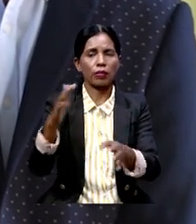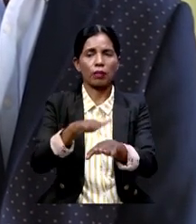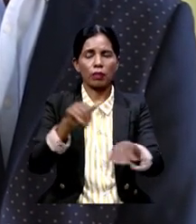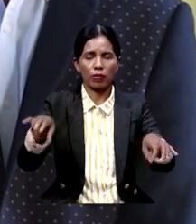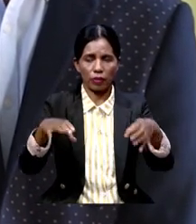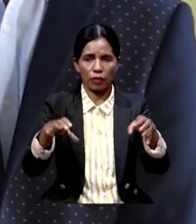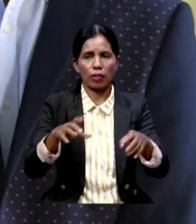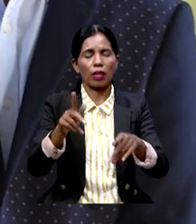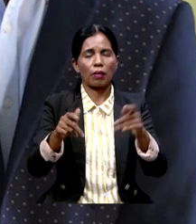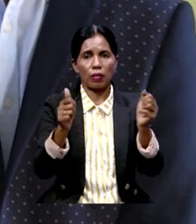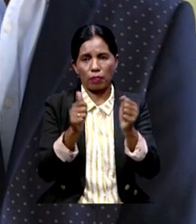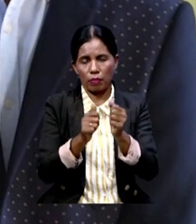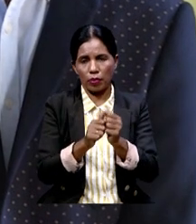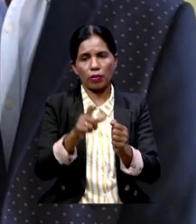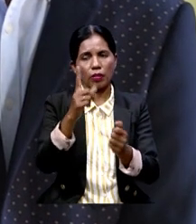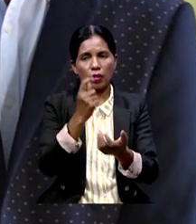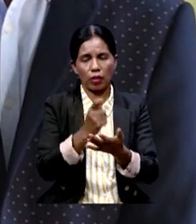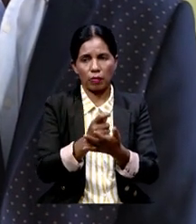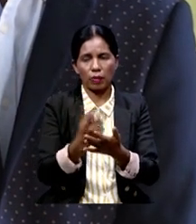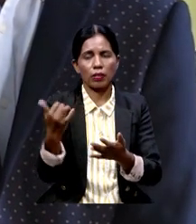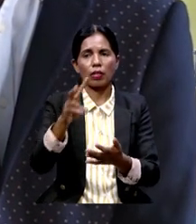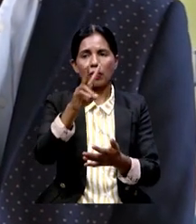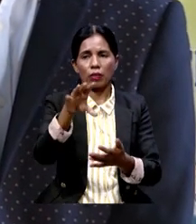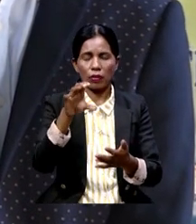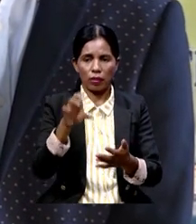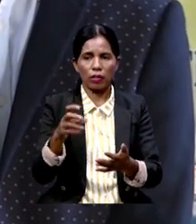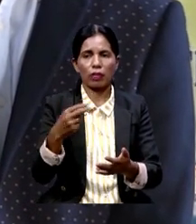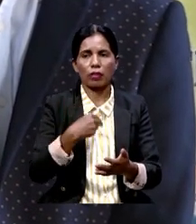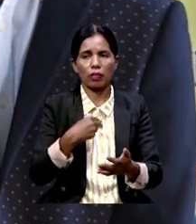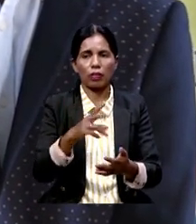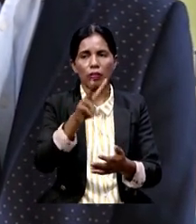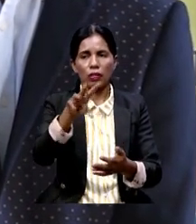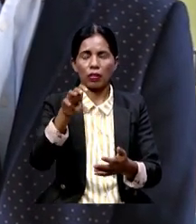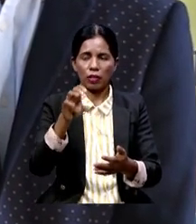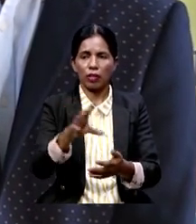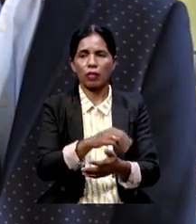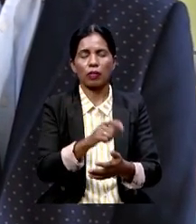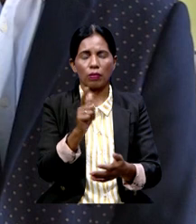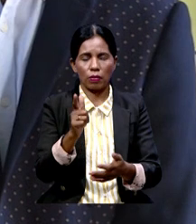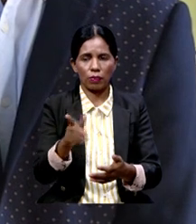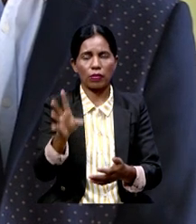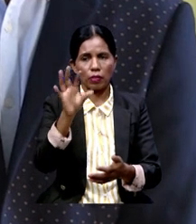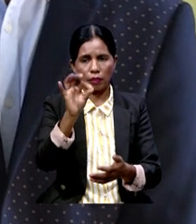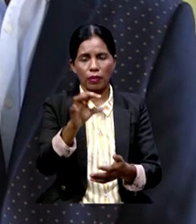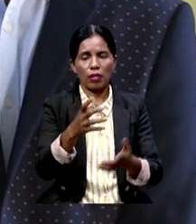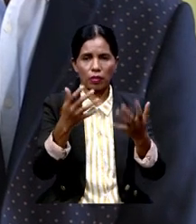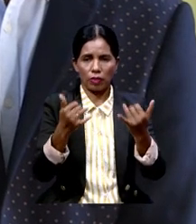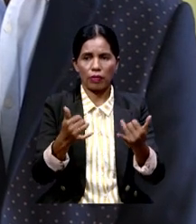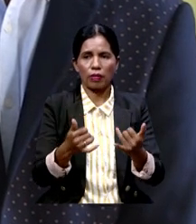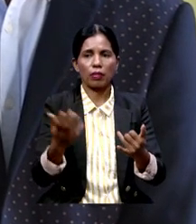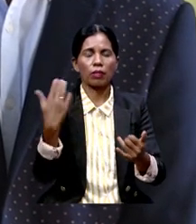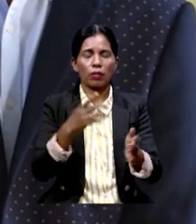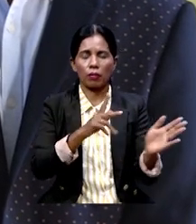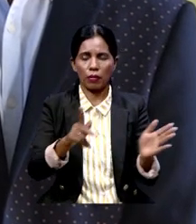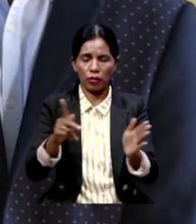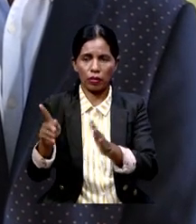ema reunida recim, basira 200 e tal, cirlian rasik 200 e tal, 229, maka fenda dao ka liusi processo